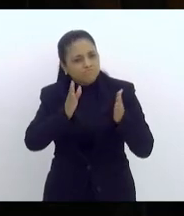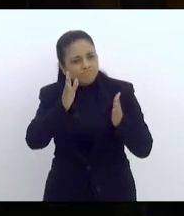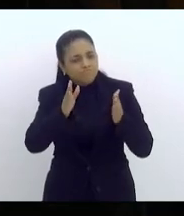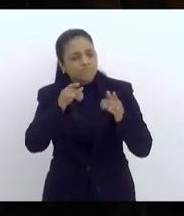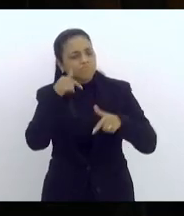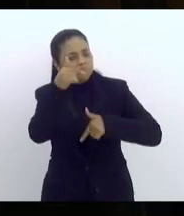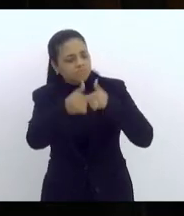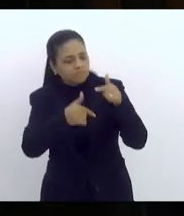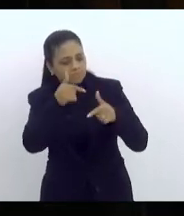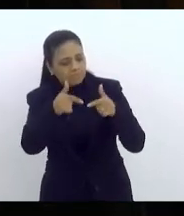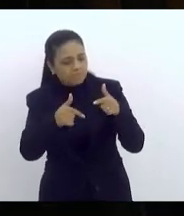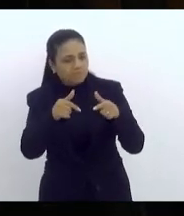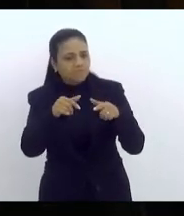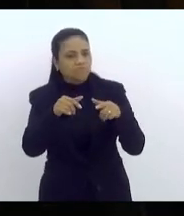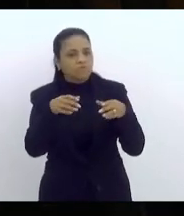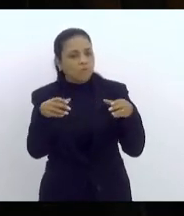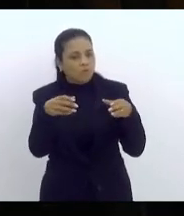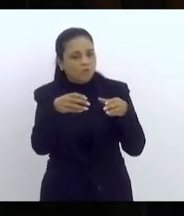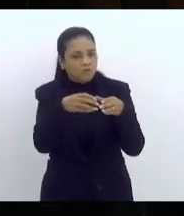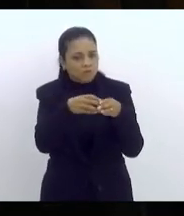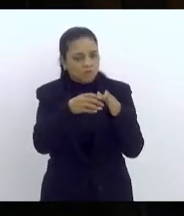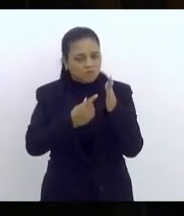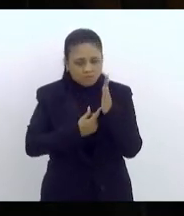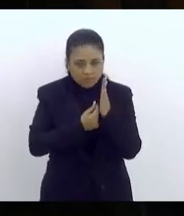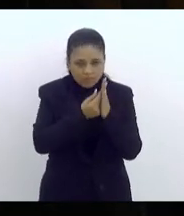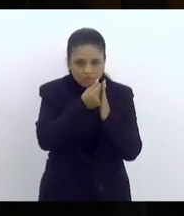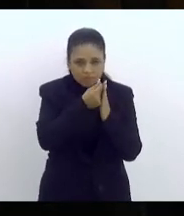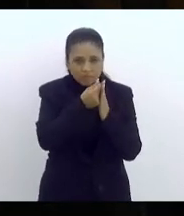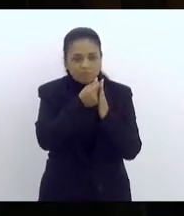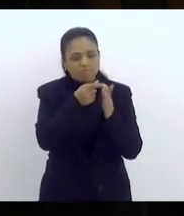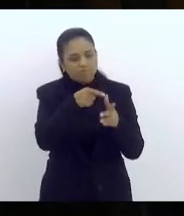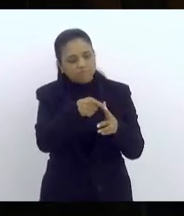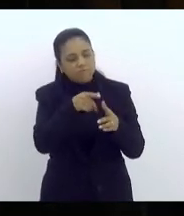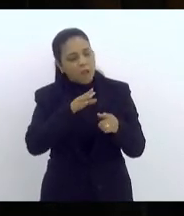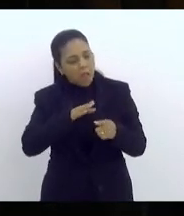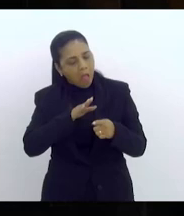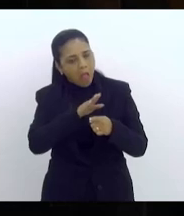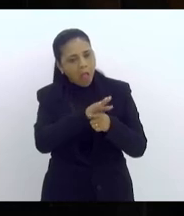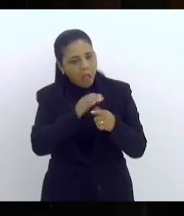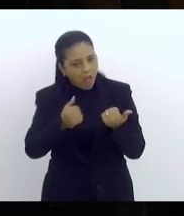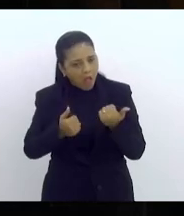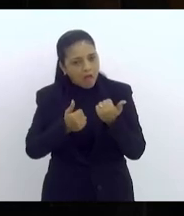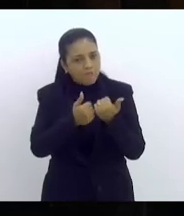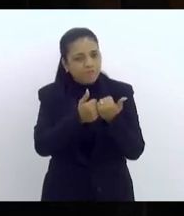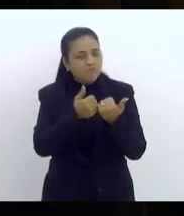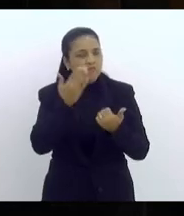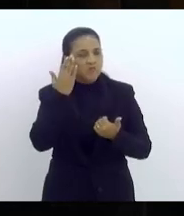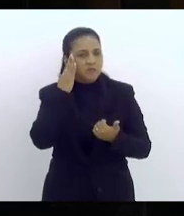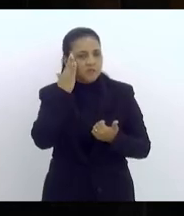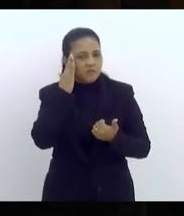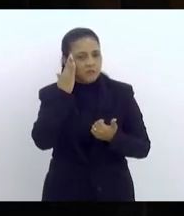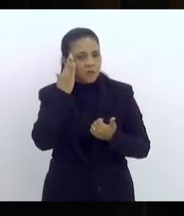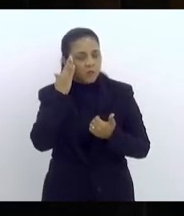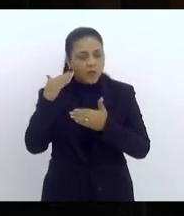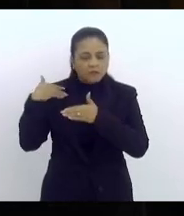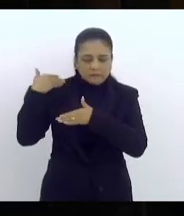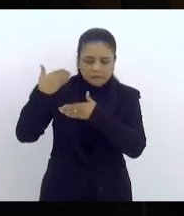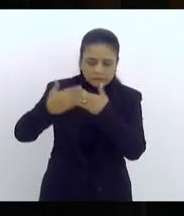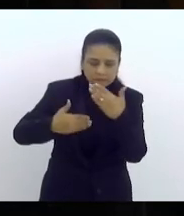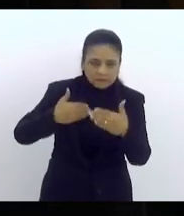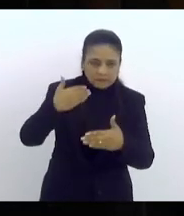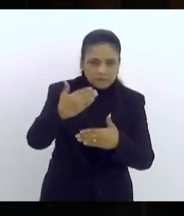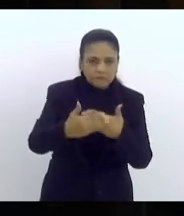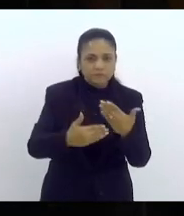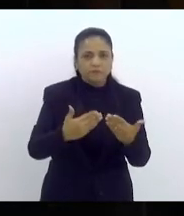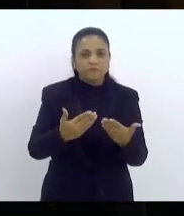comissão foi solidário e entendeu a trajetória e